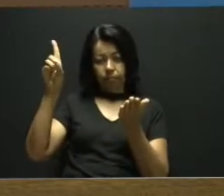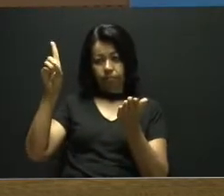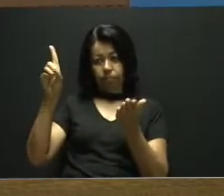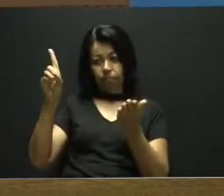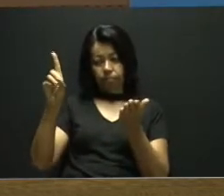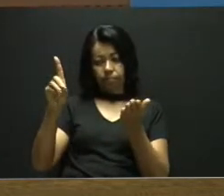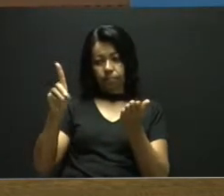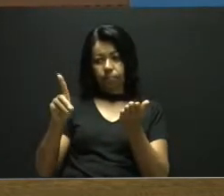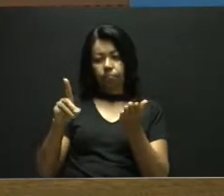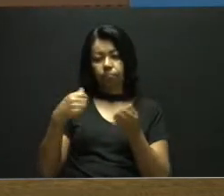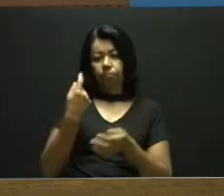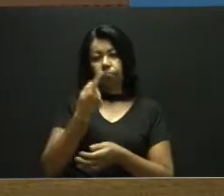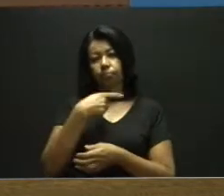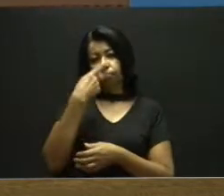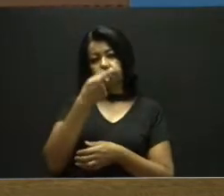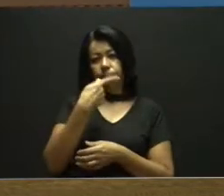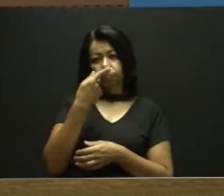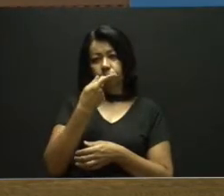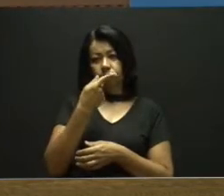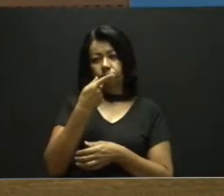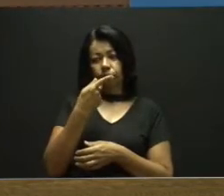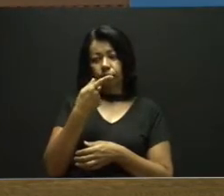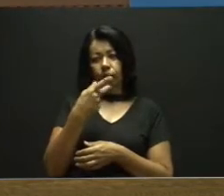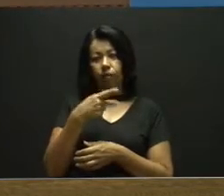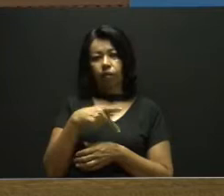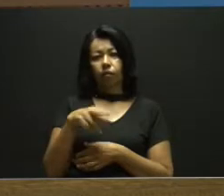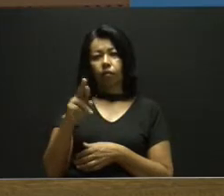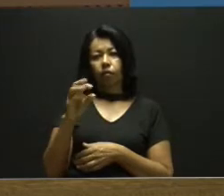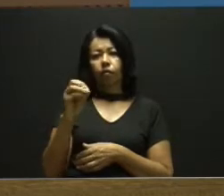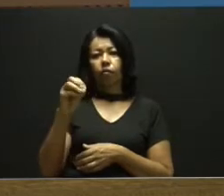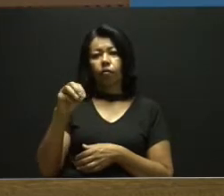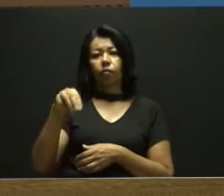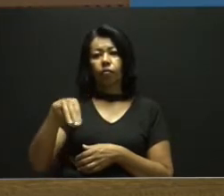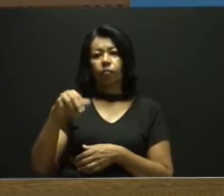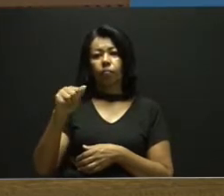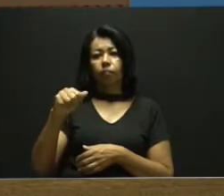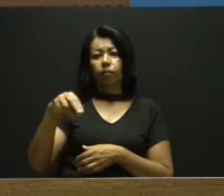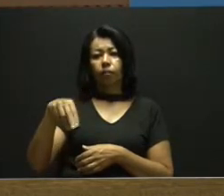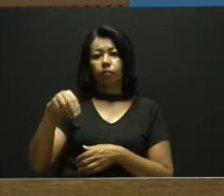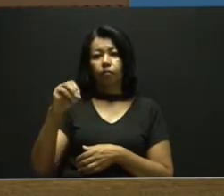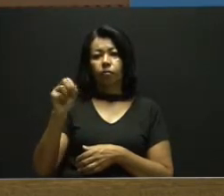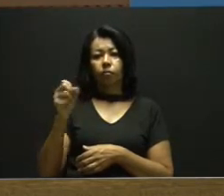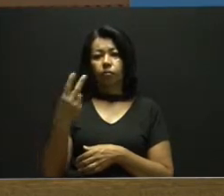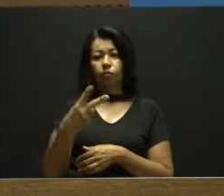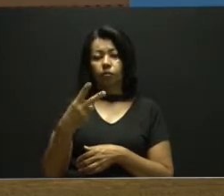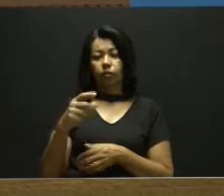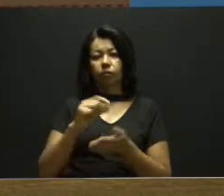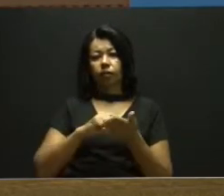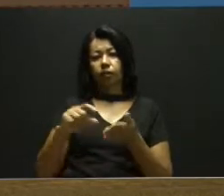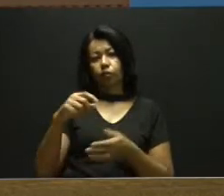que nos diz em romanos 2 versículo 11